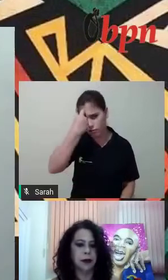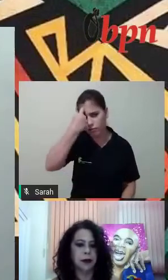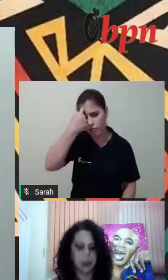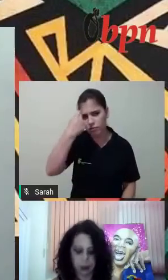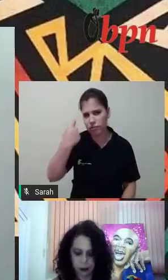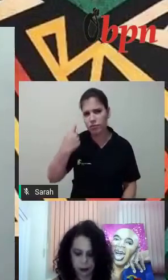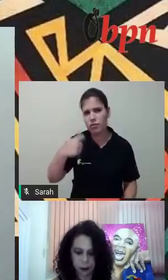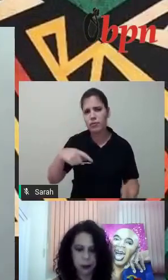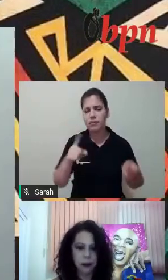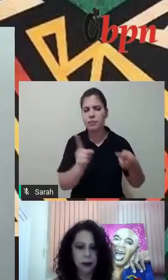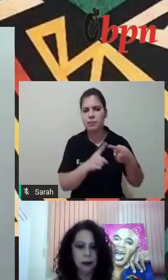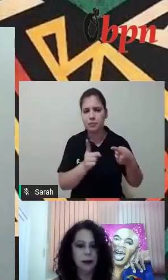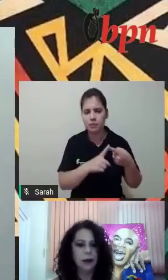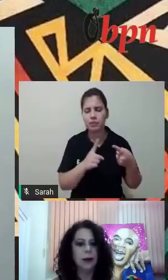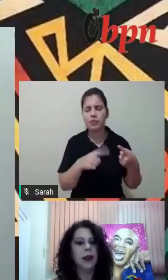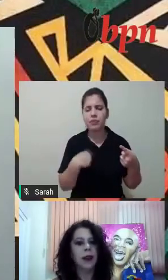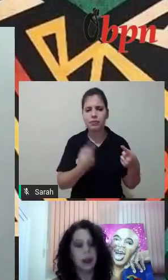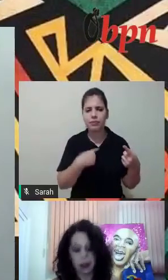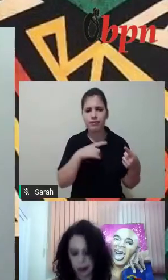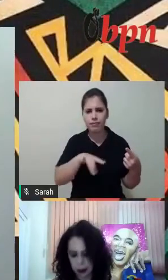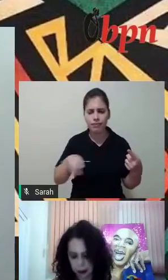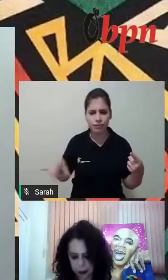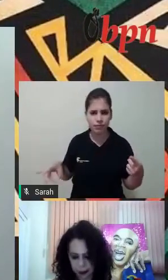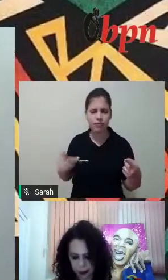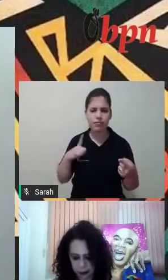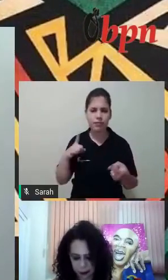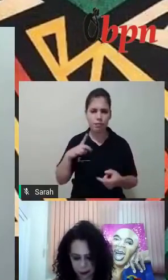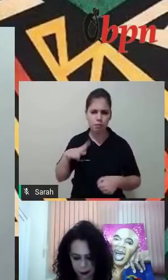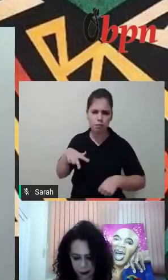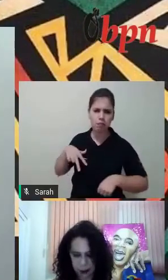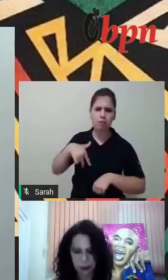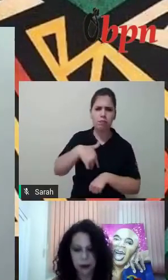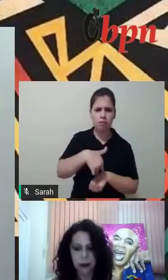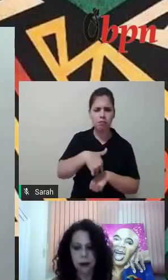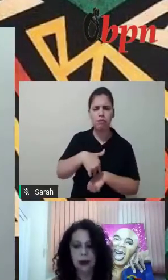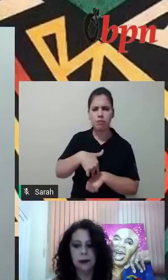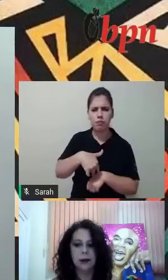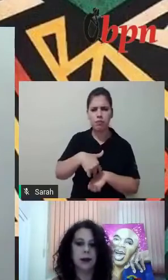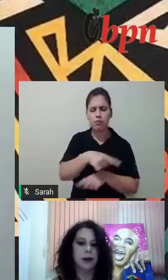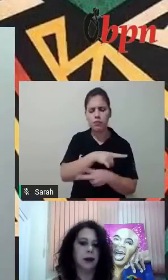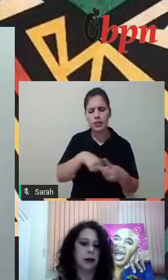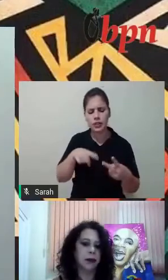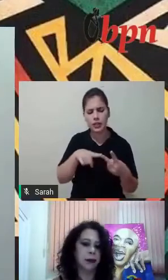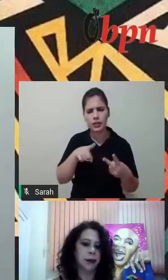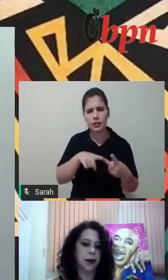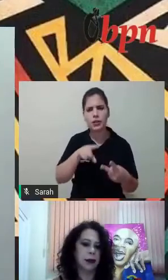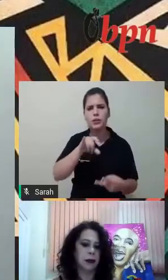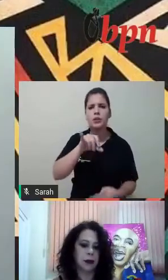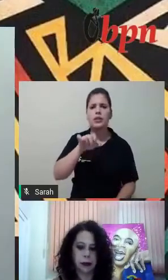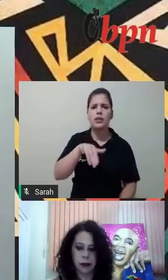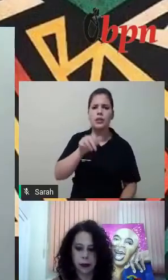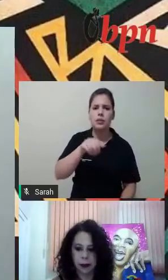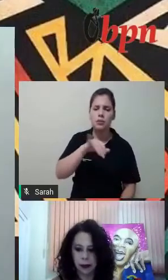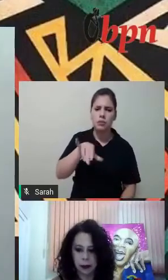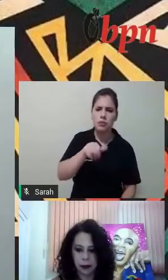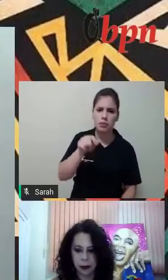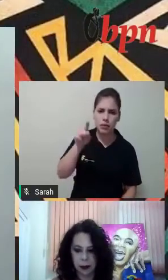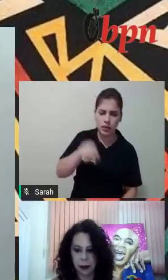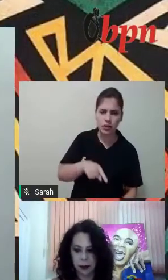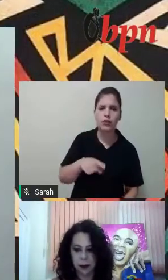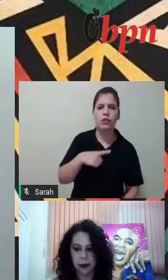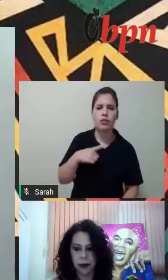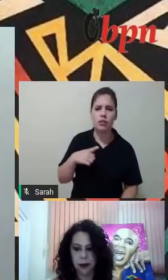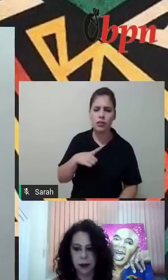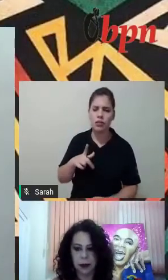nossa individualidade, e o espelho de Iemanjá, ele nos coloca nessa relação com a